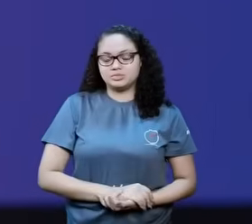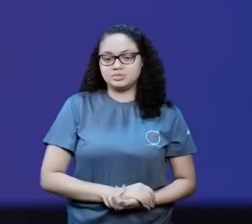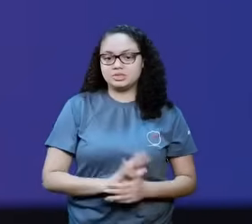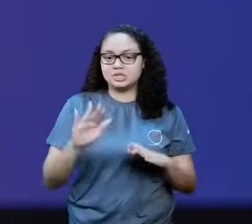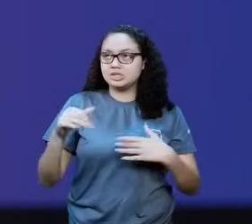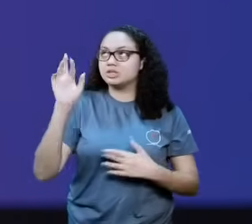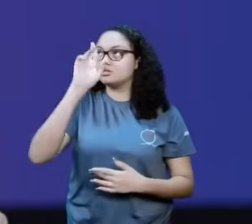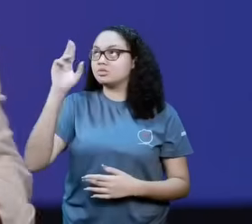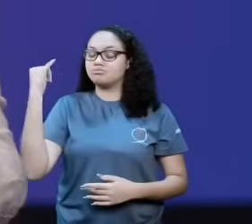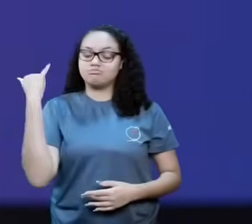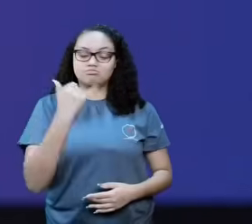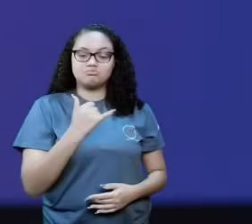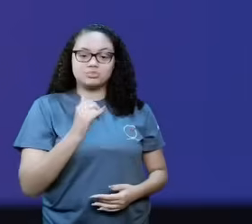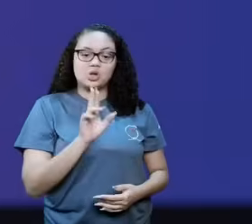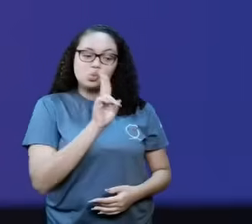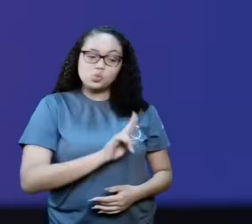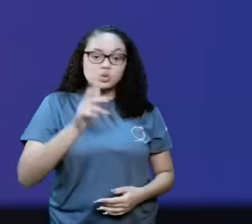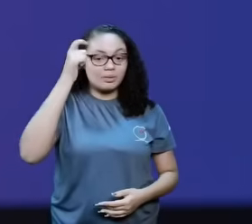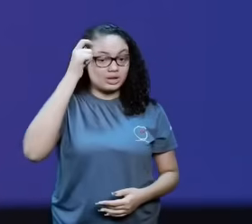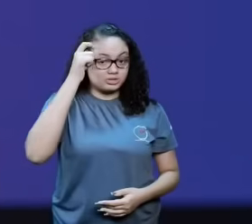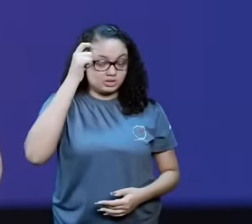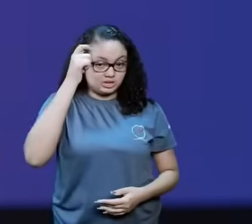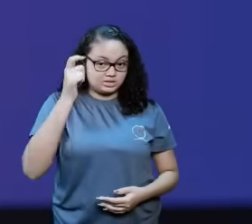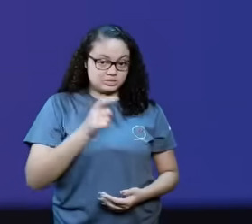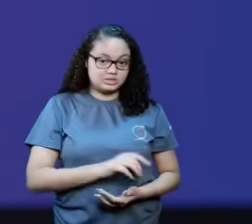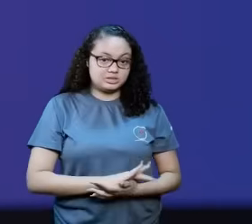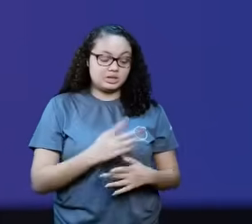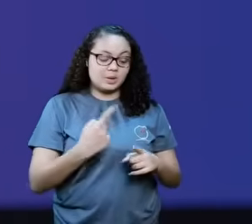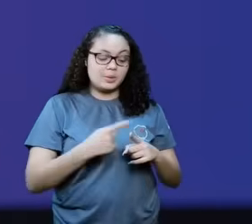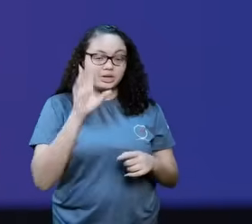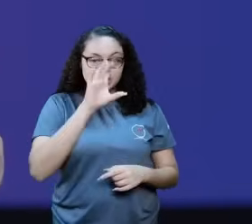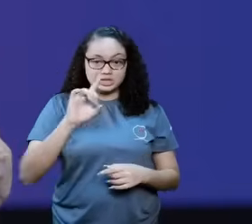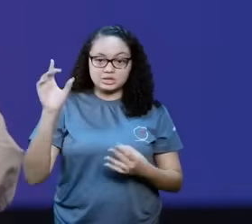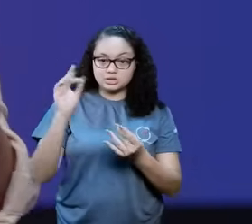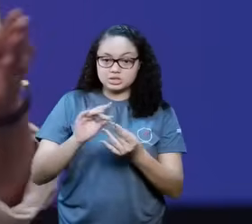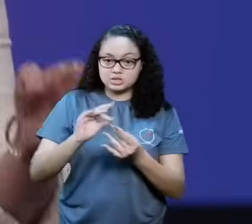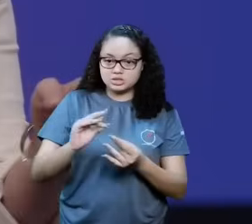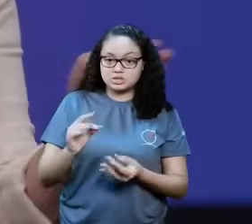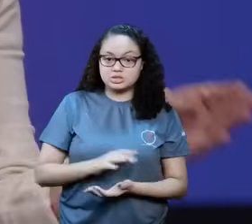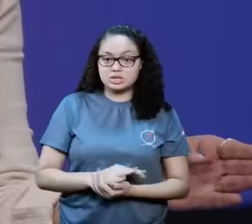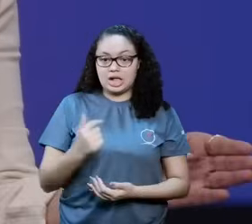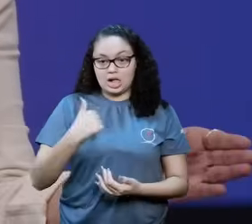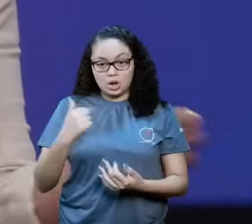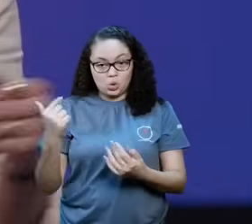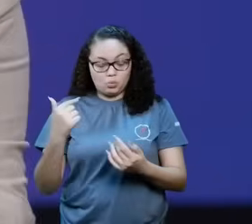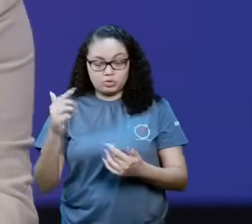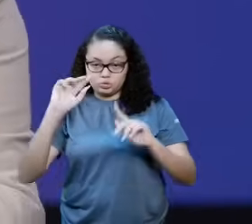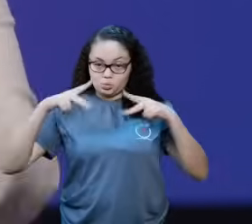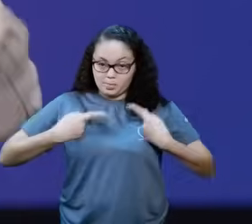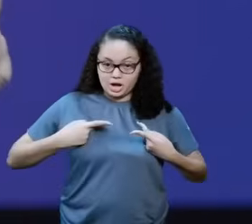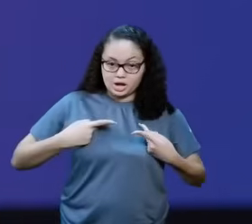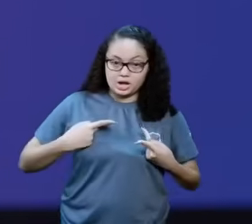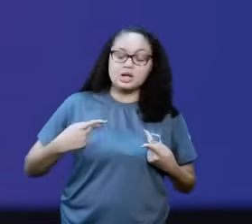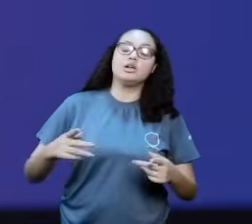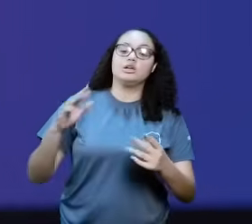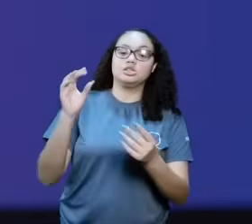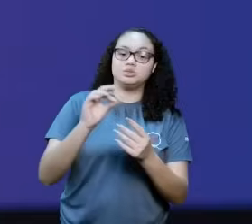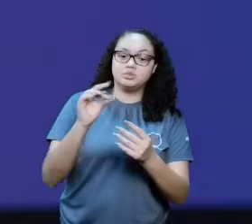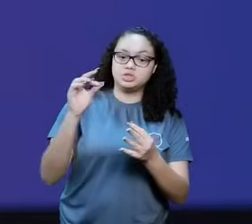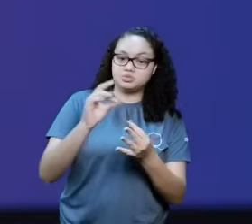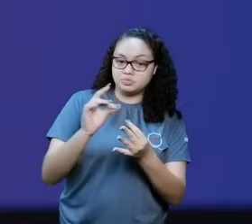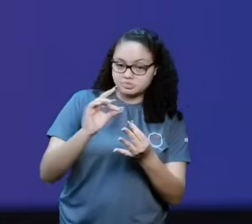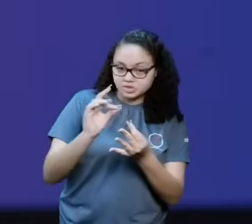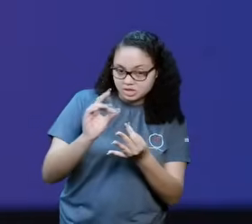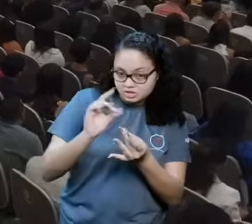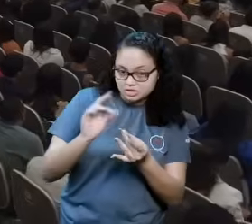Então o Senhor diz assim para ele, usando a consciência dele, porque Deus é espírito, eu sou espírito, alma aí? Então vamos lá, Deus é?